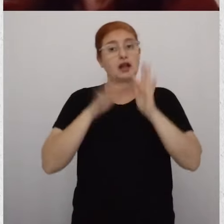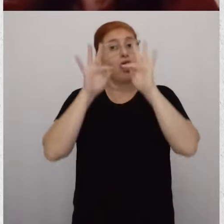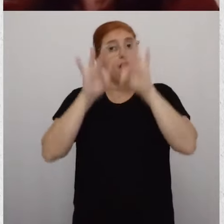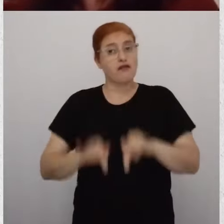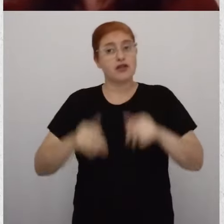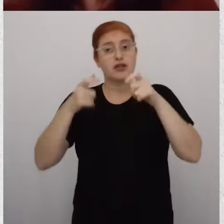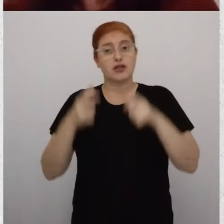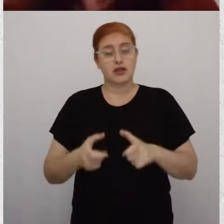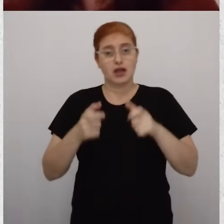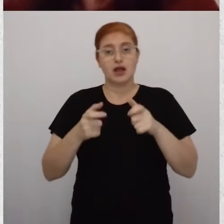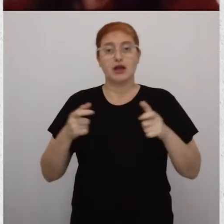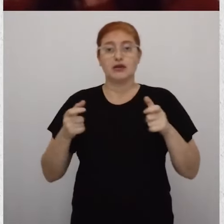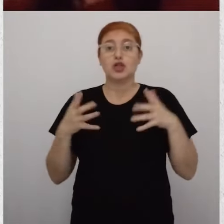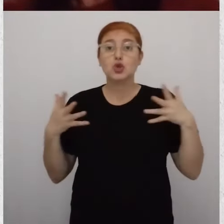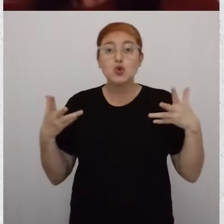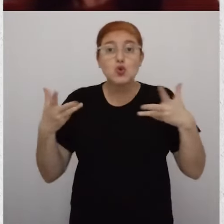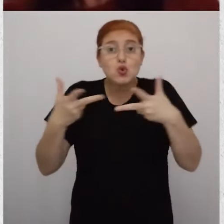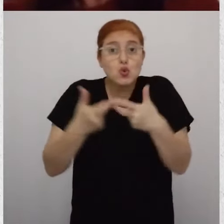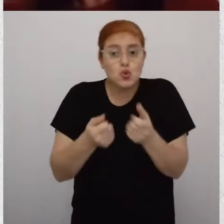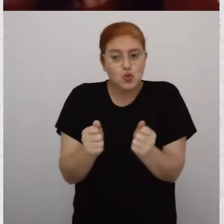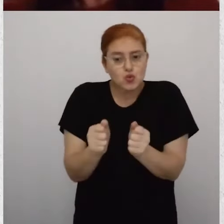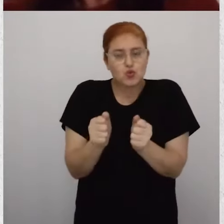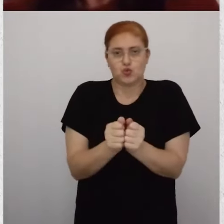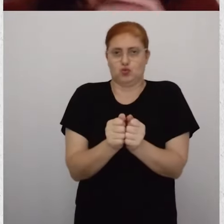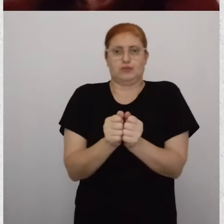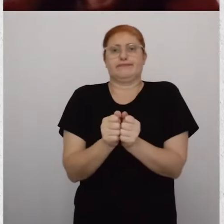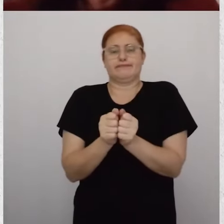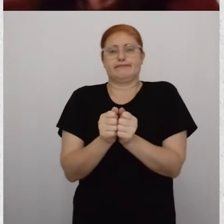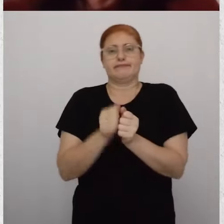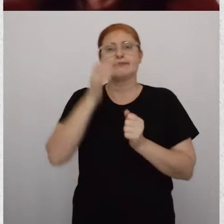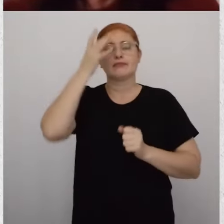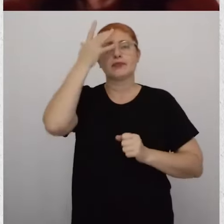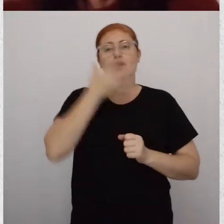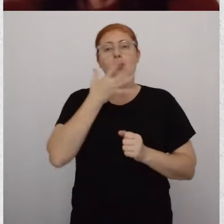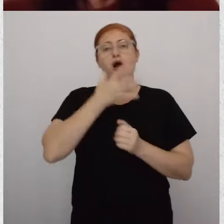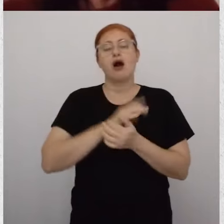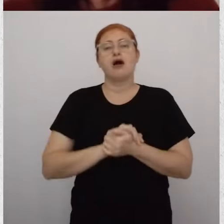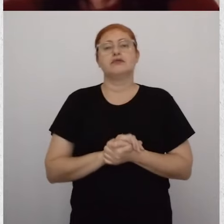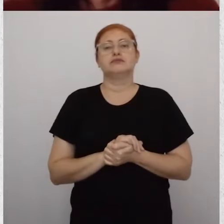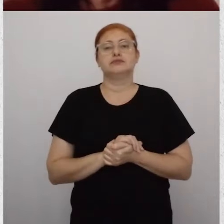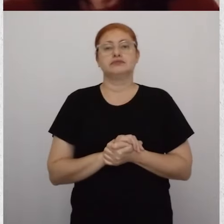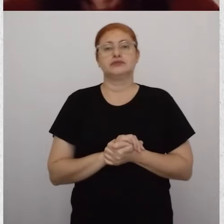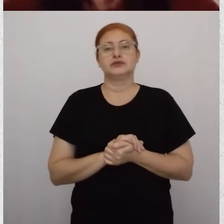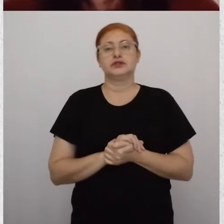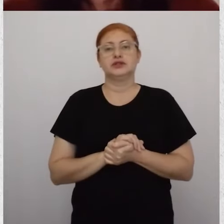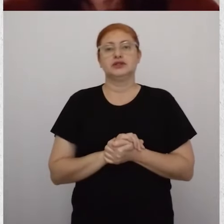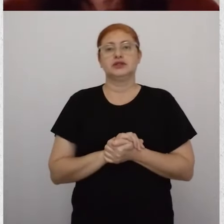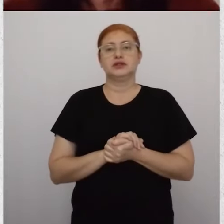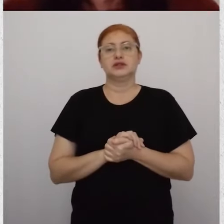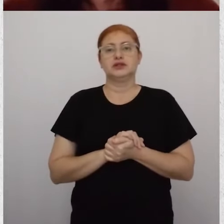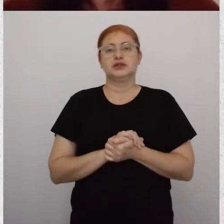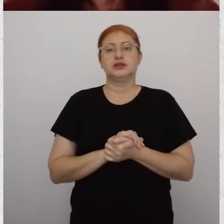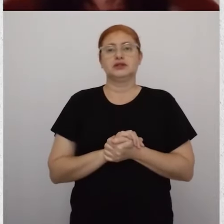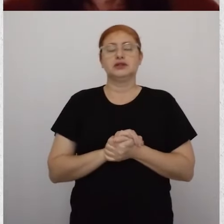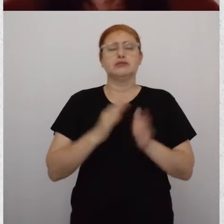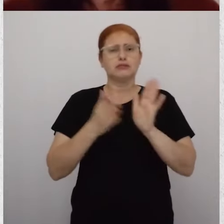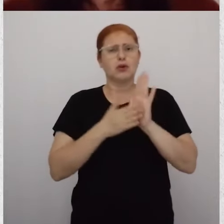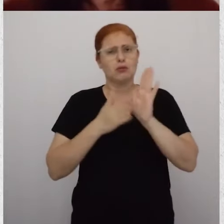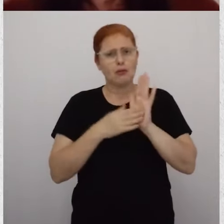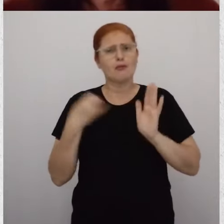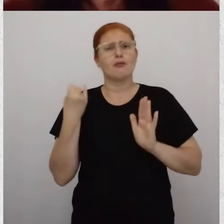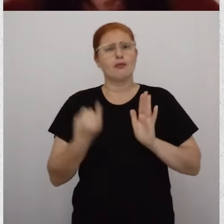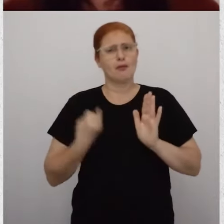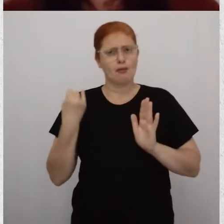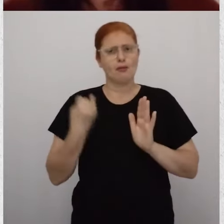nós todas estejamos juntas, né? Eu acho que isso são elementos importantes, assim, que